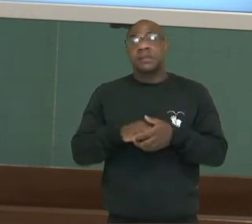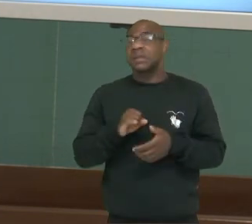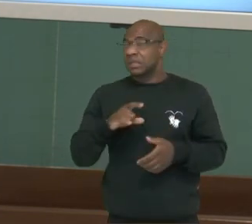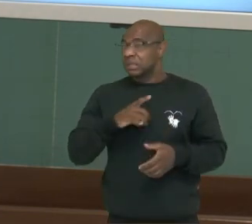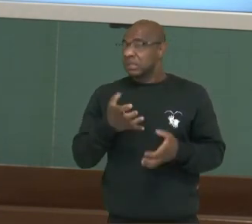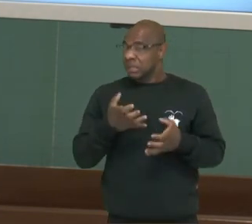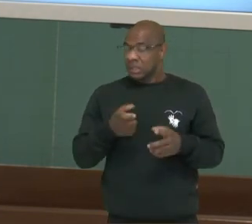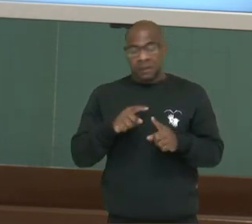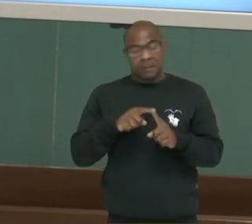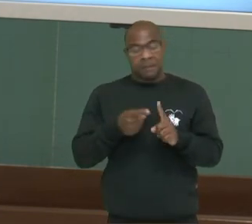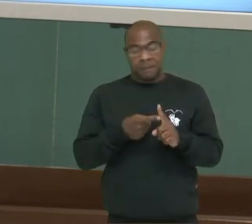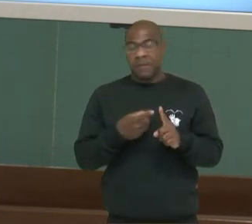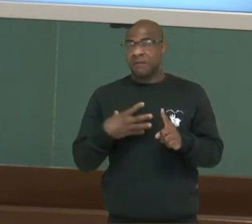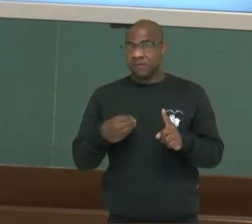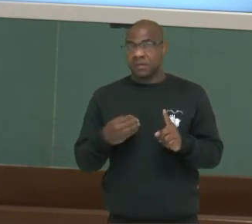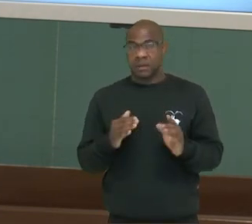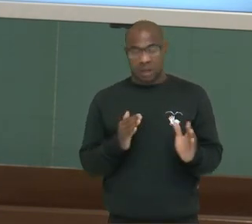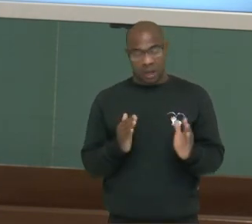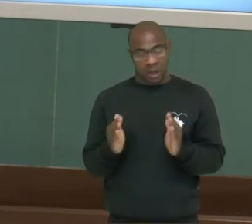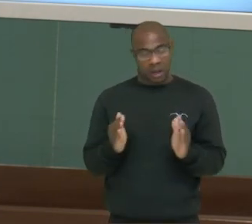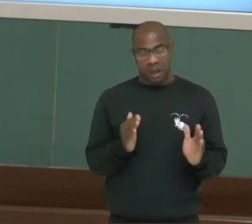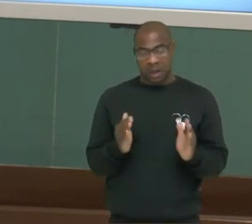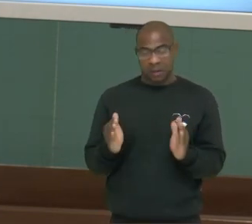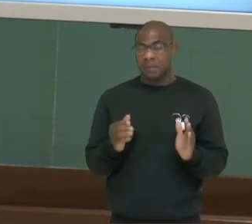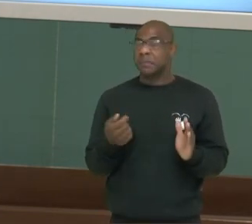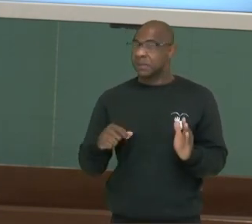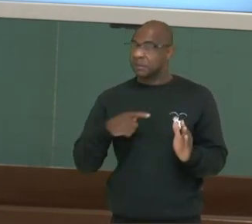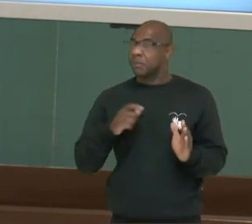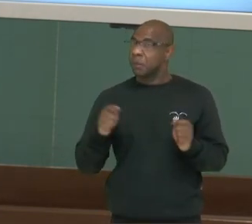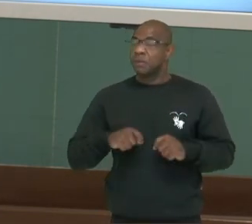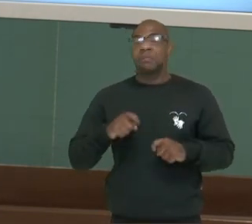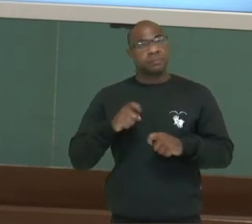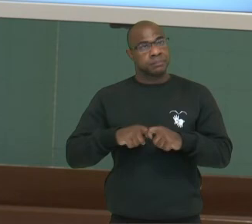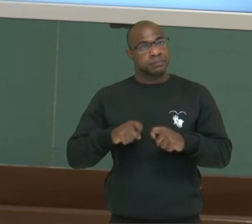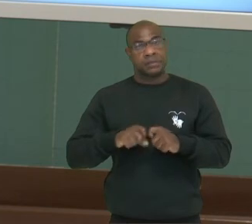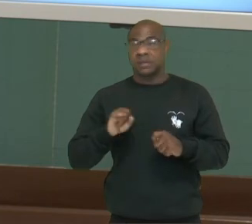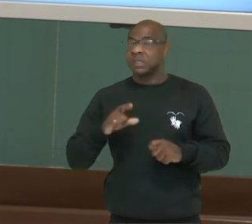é nesse período que a mulher deve ter as relações sexuais, né,